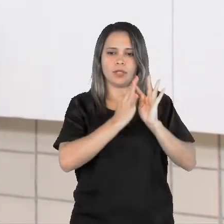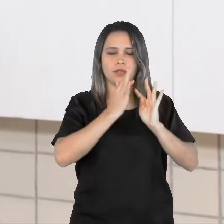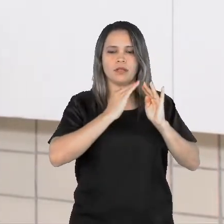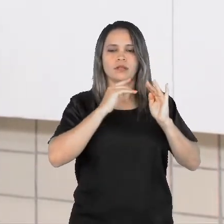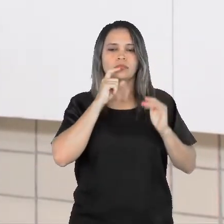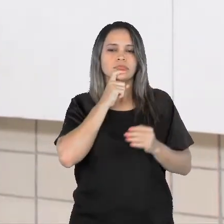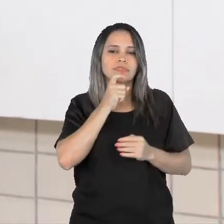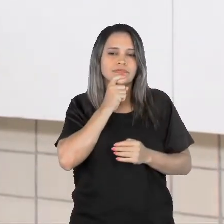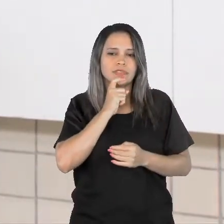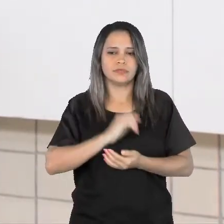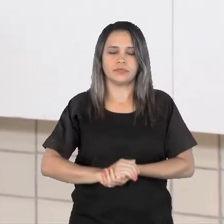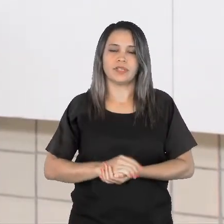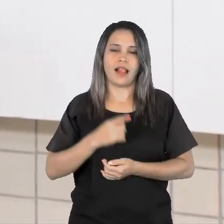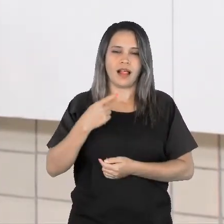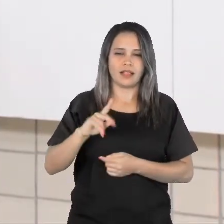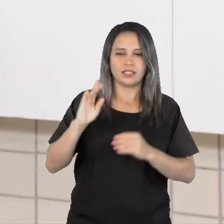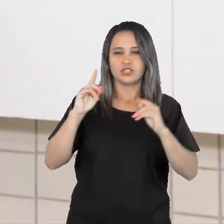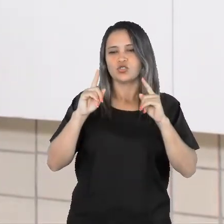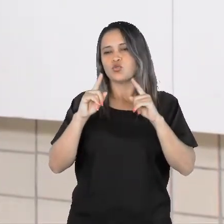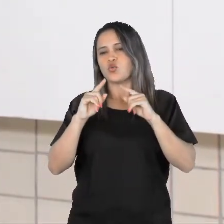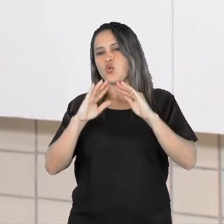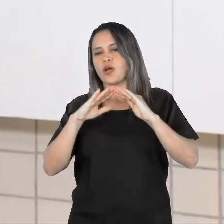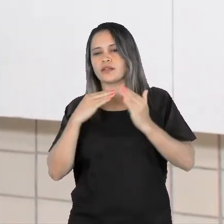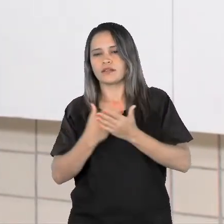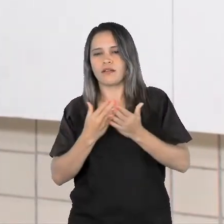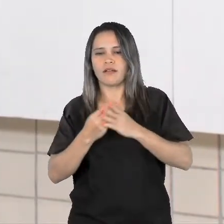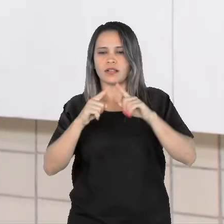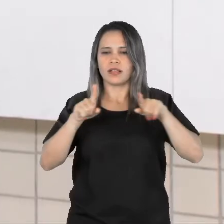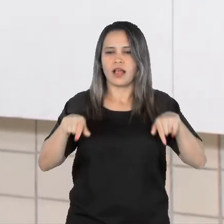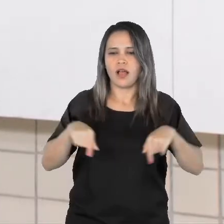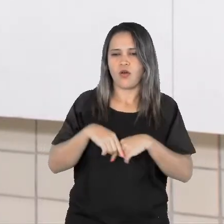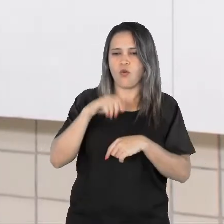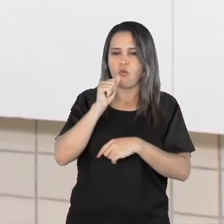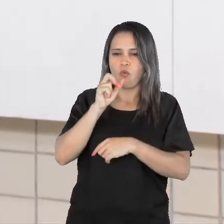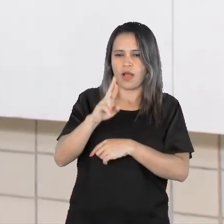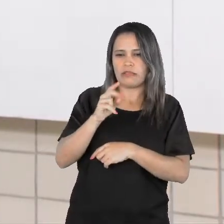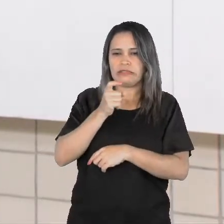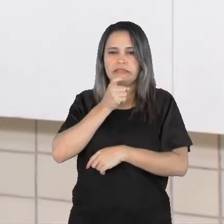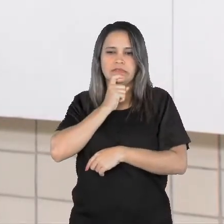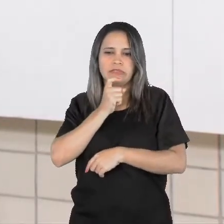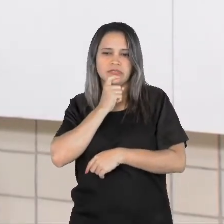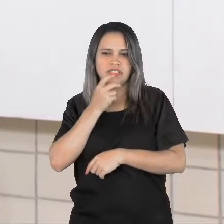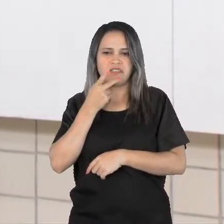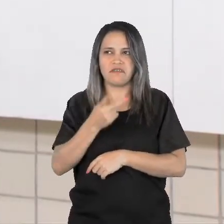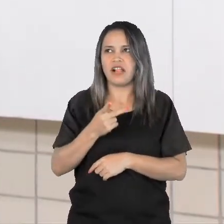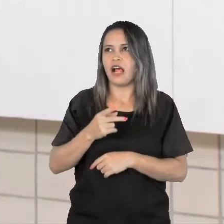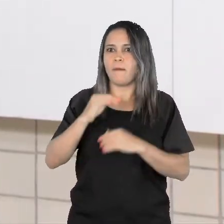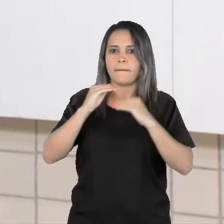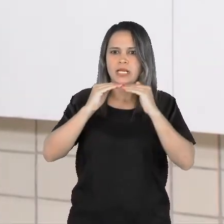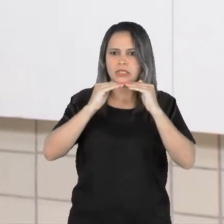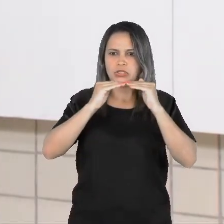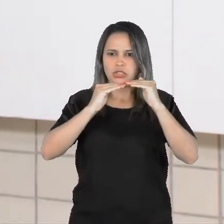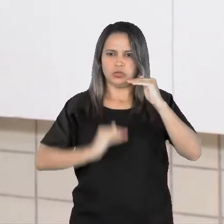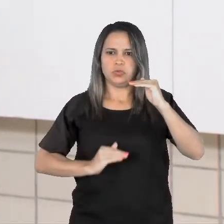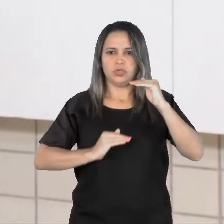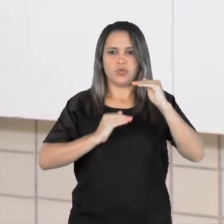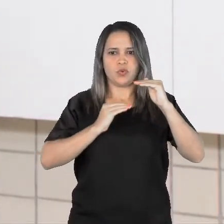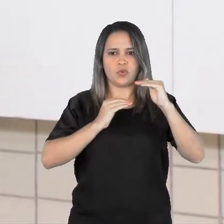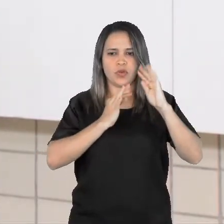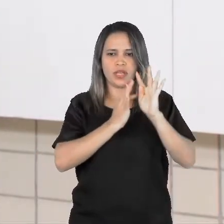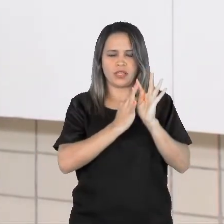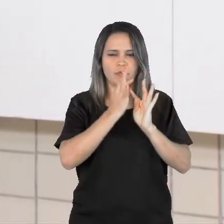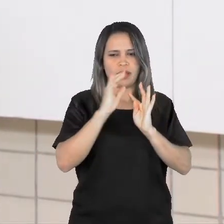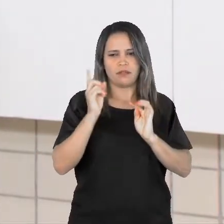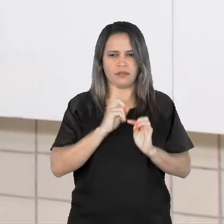na sua escola, quando você tiver com o arzinho ligado, que você achar que está muito frio, você não vai falar para diminuir a temperatura não, tá? Você vai falar